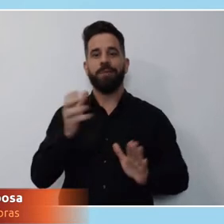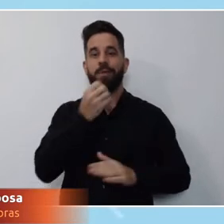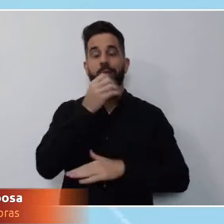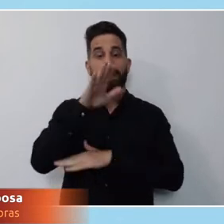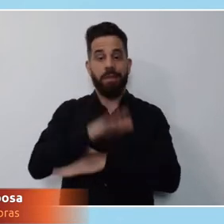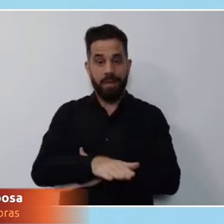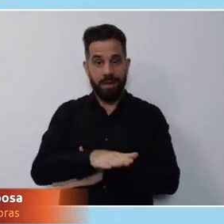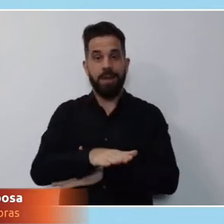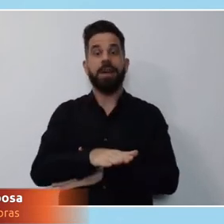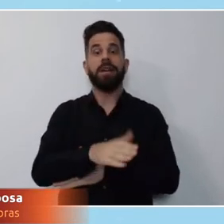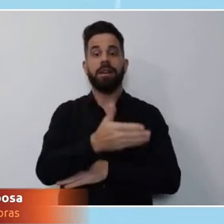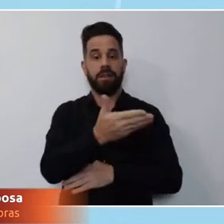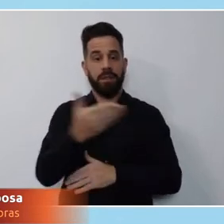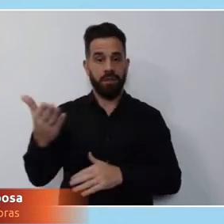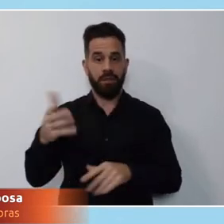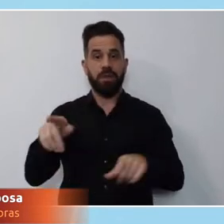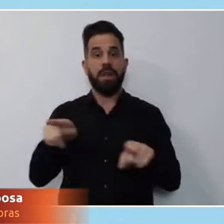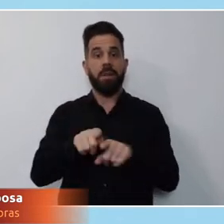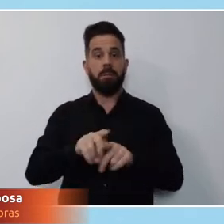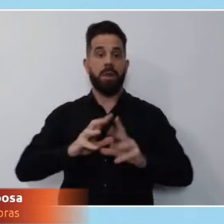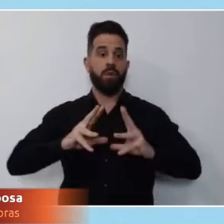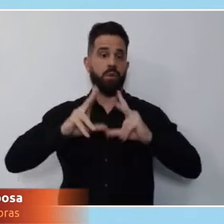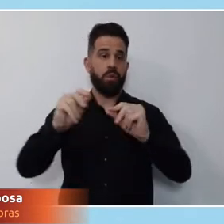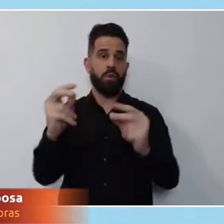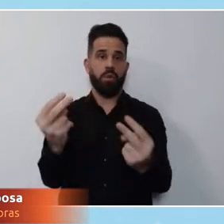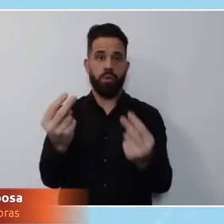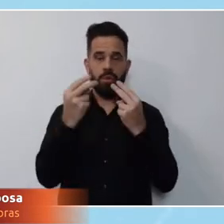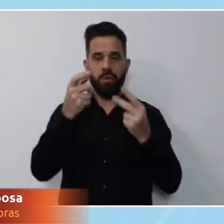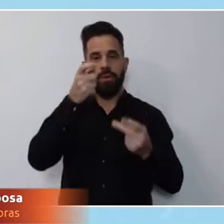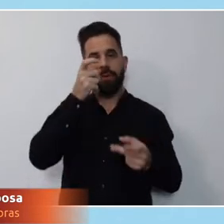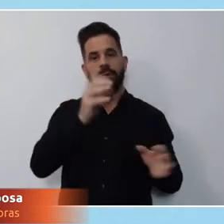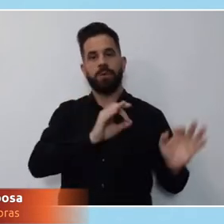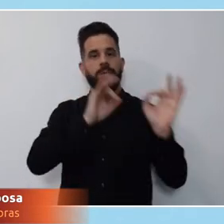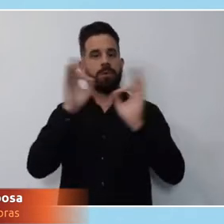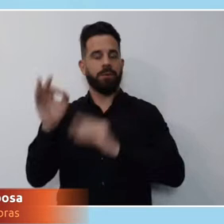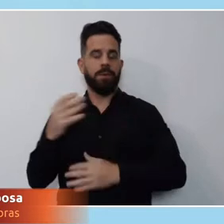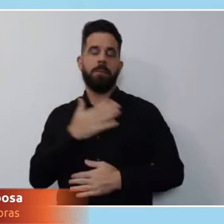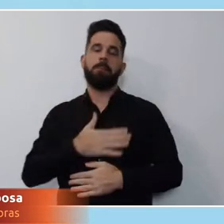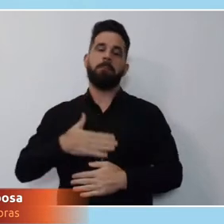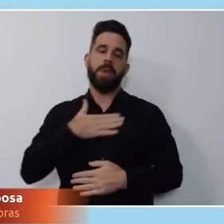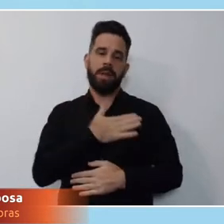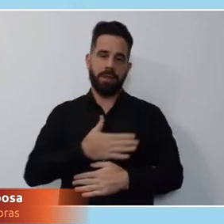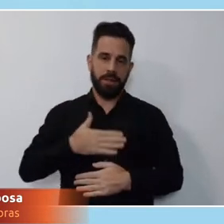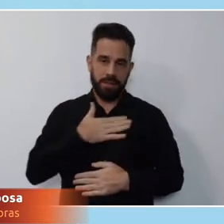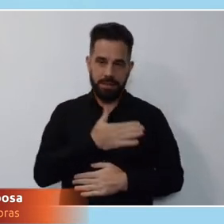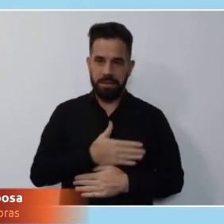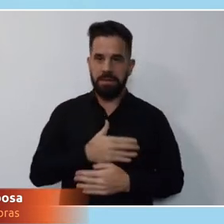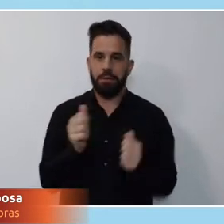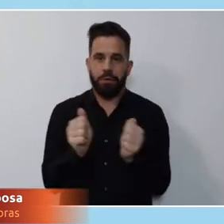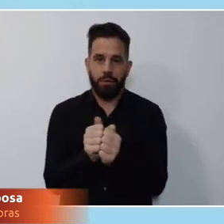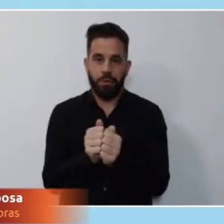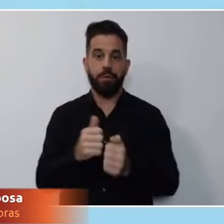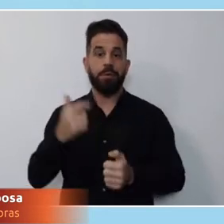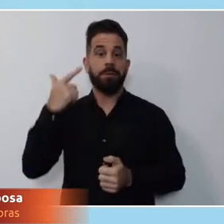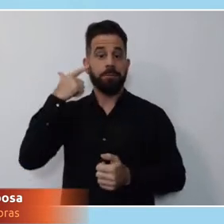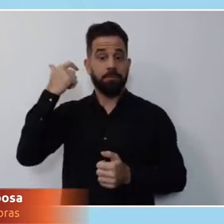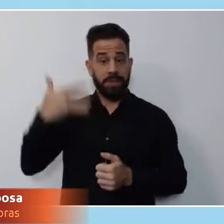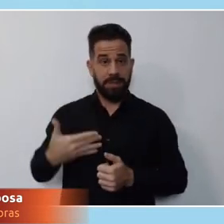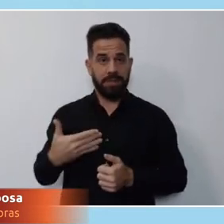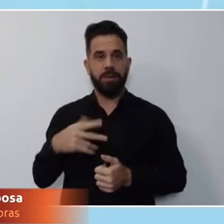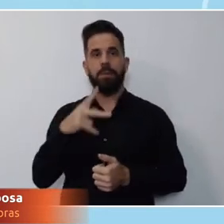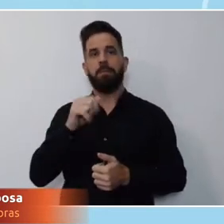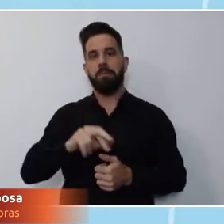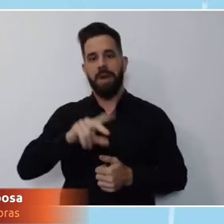a todos que estão nos ouvindo. É um prazer falar aqui com vocês. Vou fazer minha breve descrição. Eu sou uma mulher parda, tenho